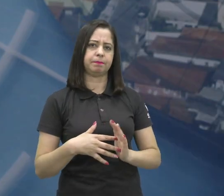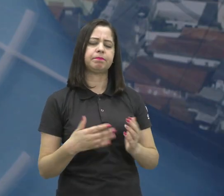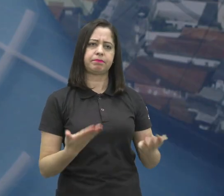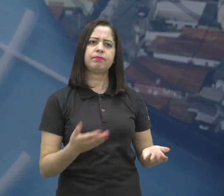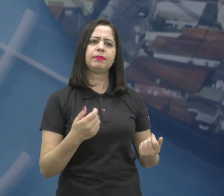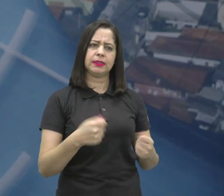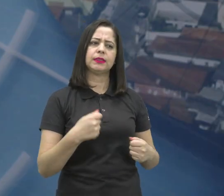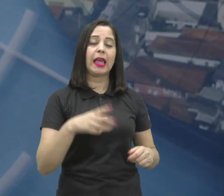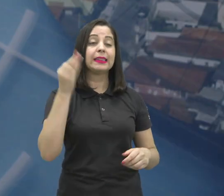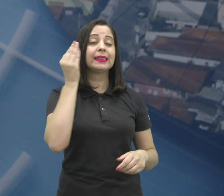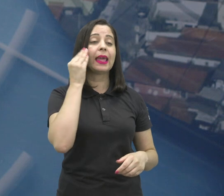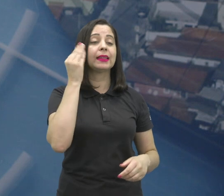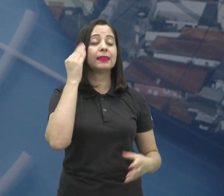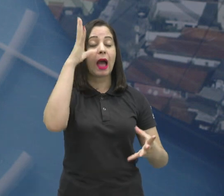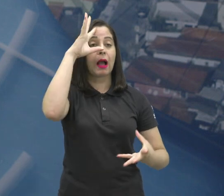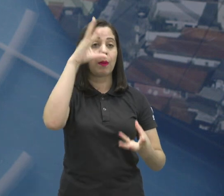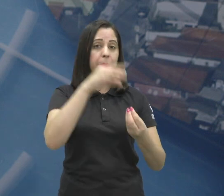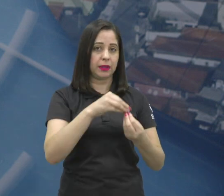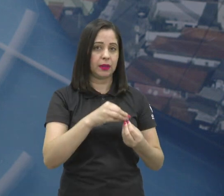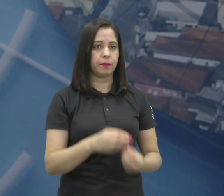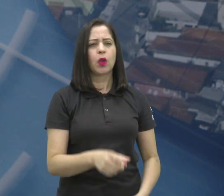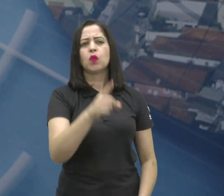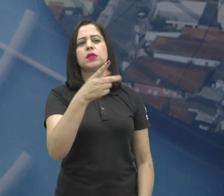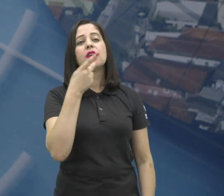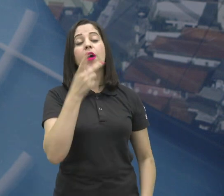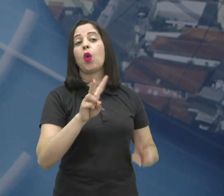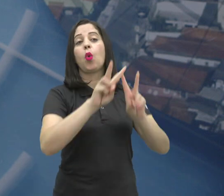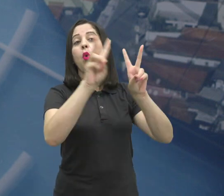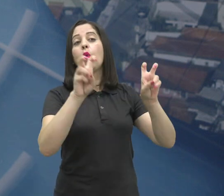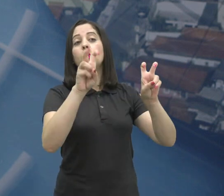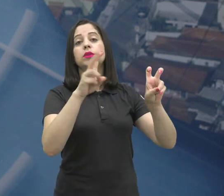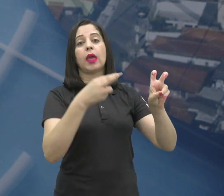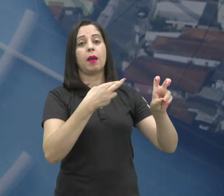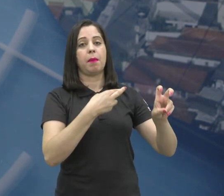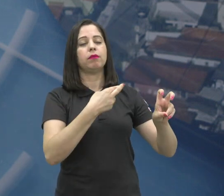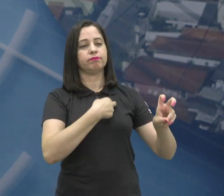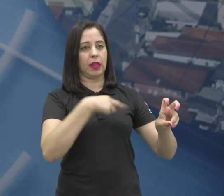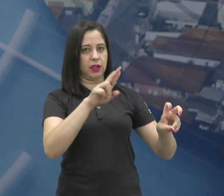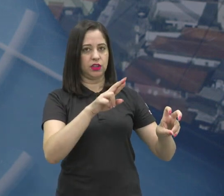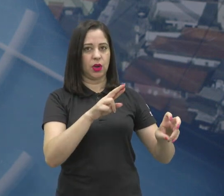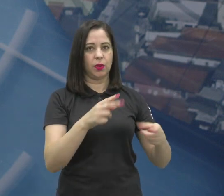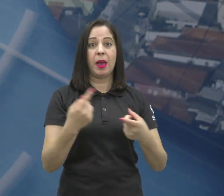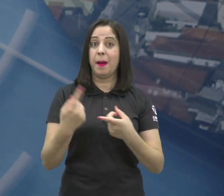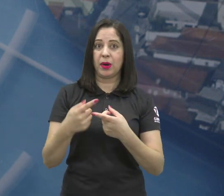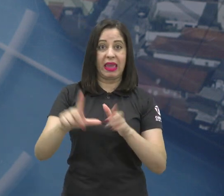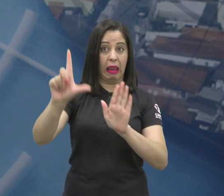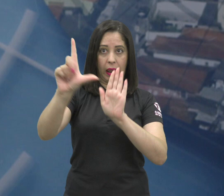permitir entender as realidades. Você falou do conceito espiritual também, né? Porque a solidariedade, a gente não tem uma lei,